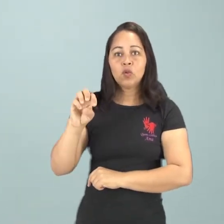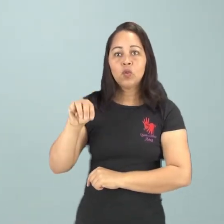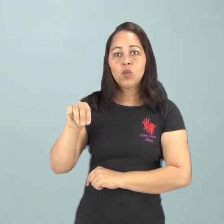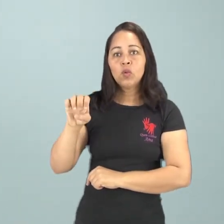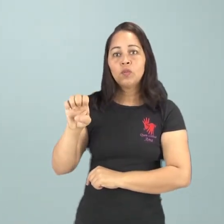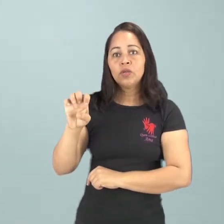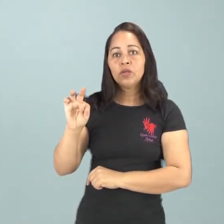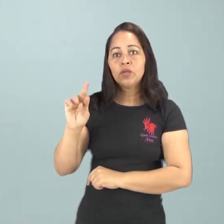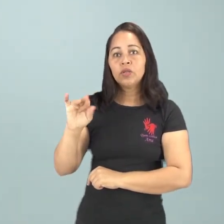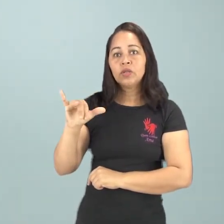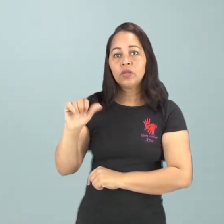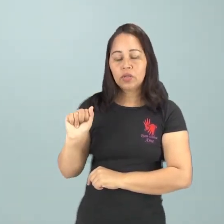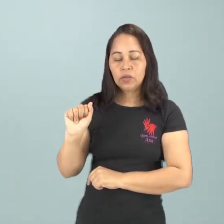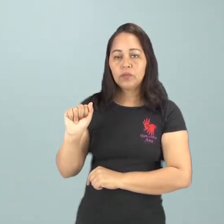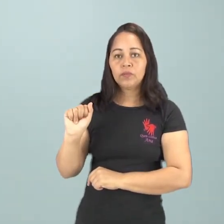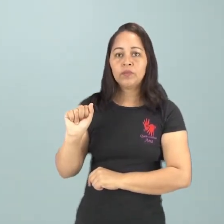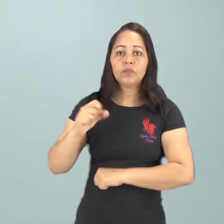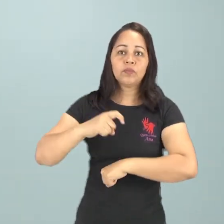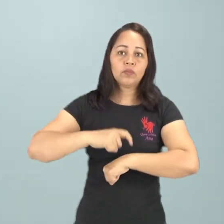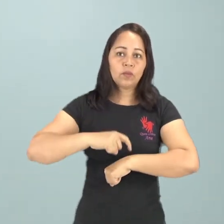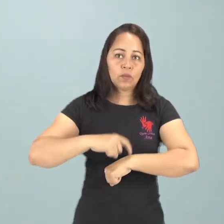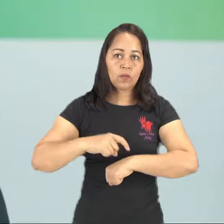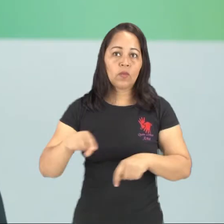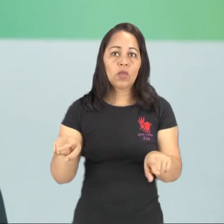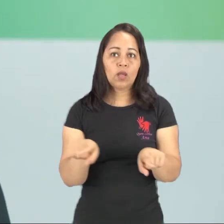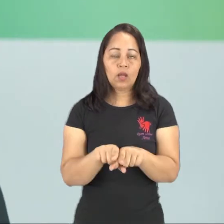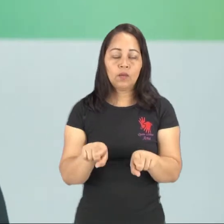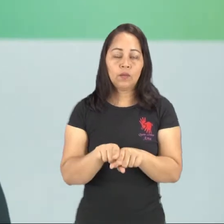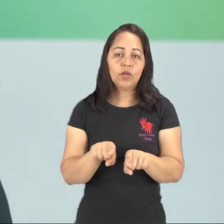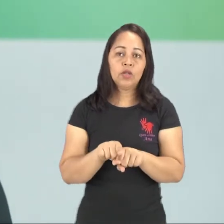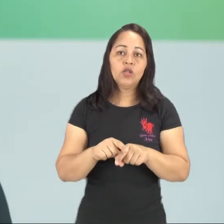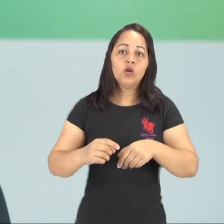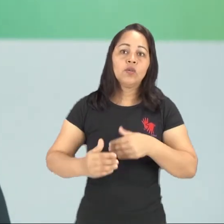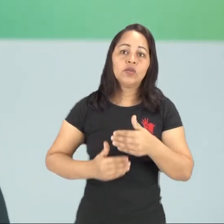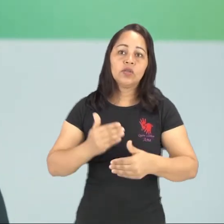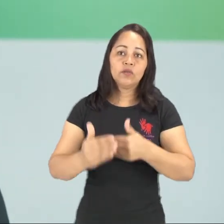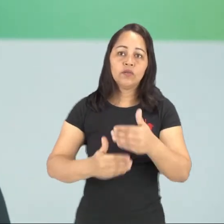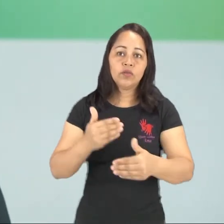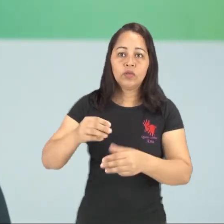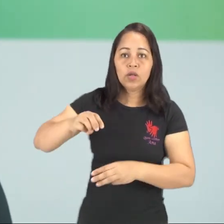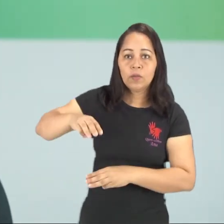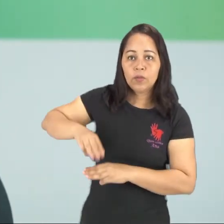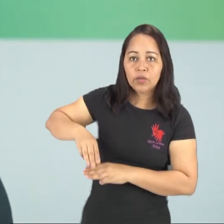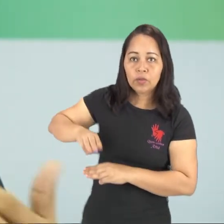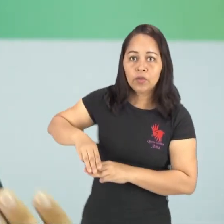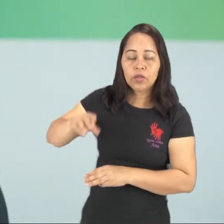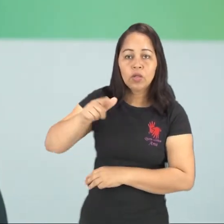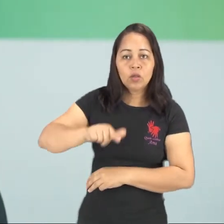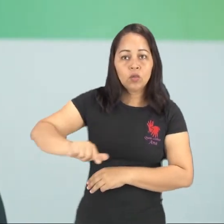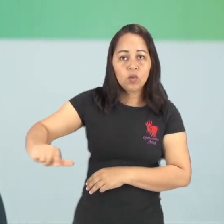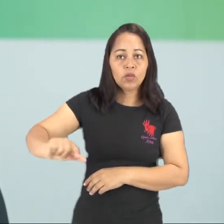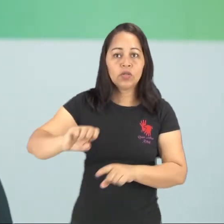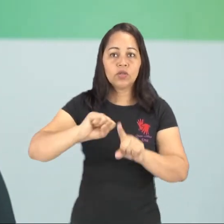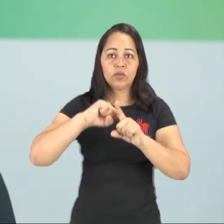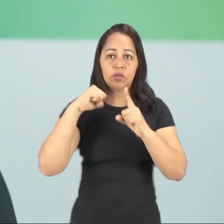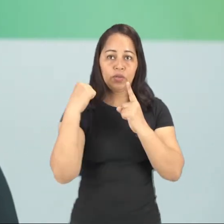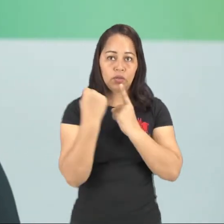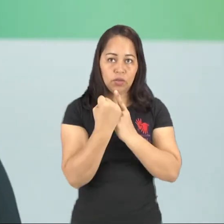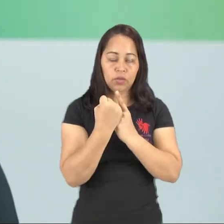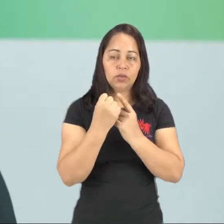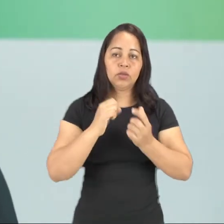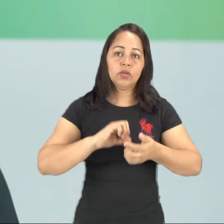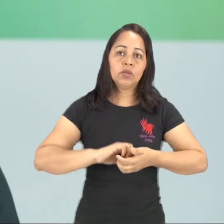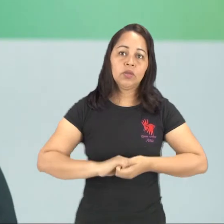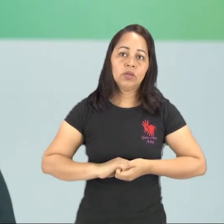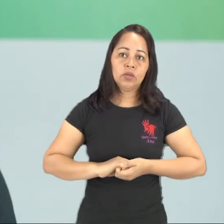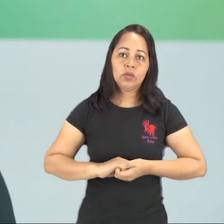Em outros momentos também foram desenvolvidos a matemática em outras sociedades, né?